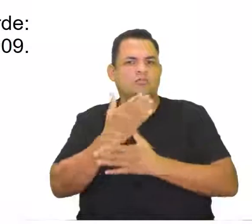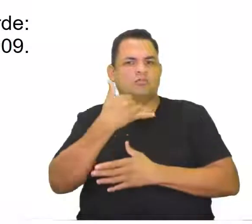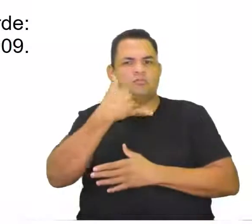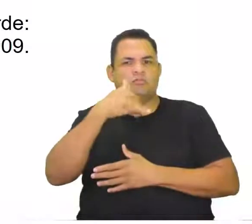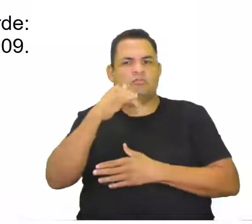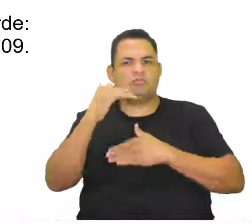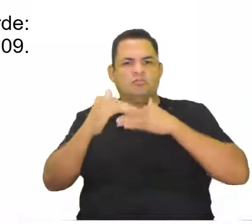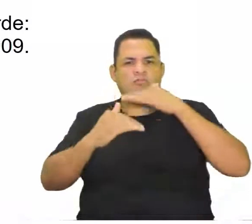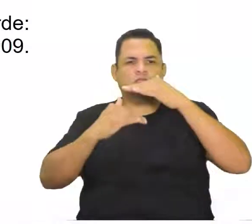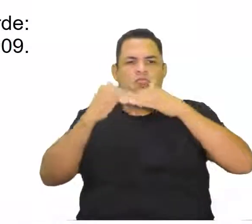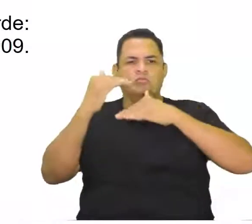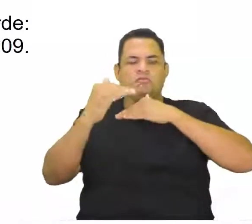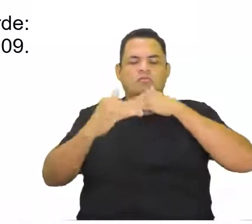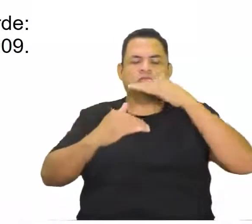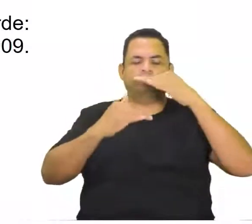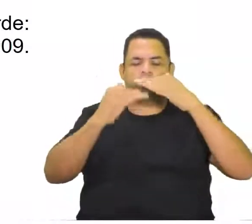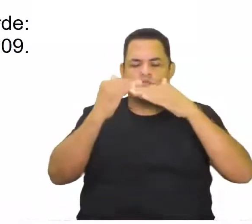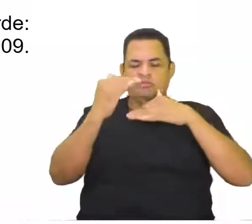de